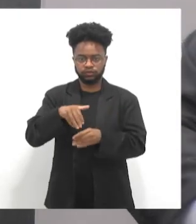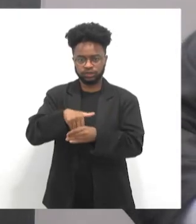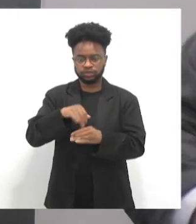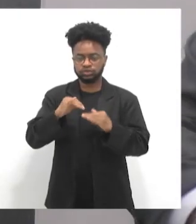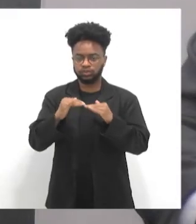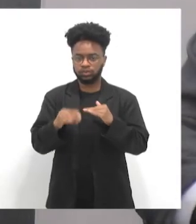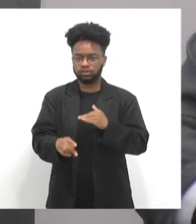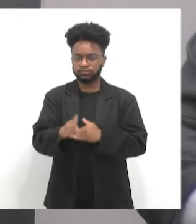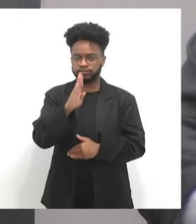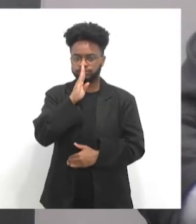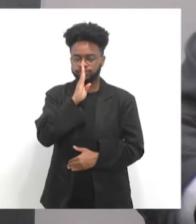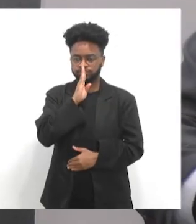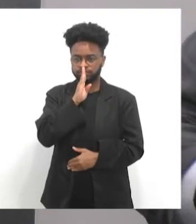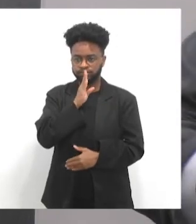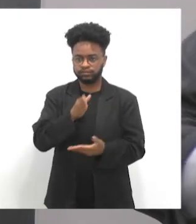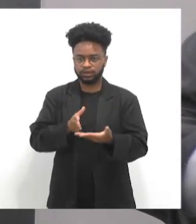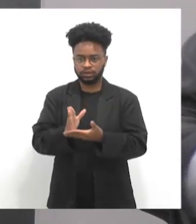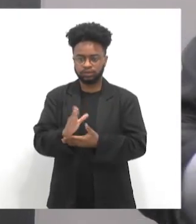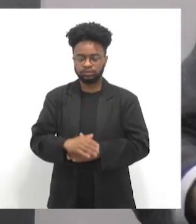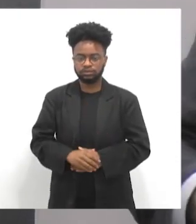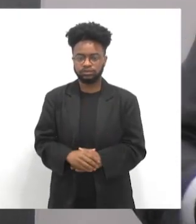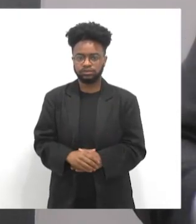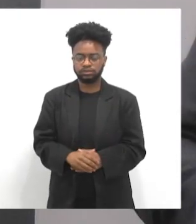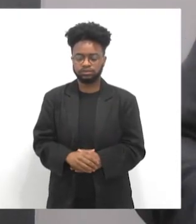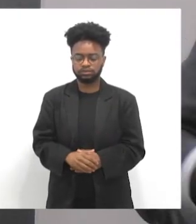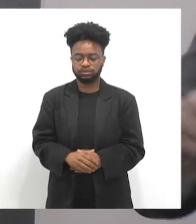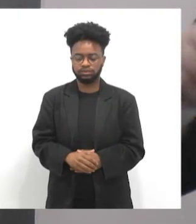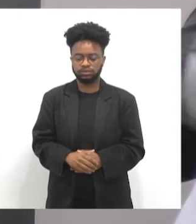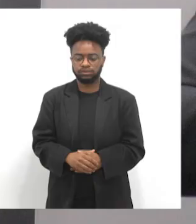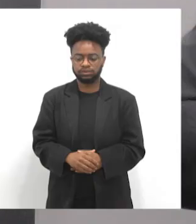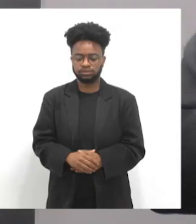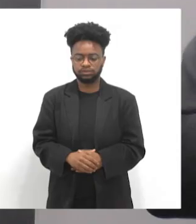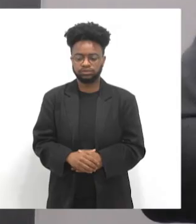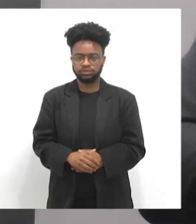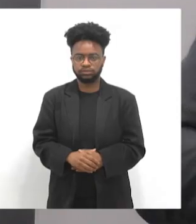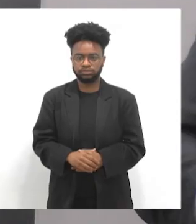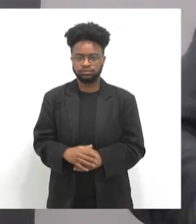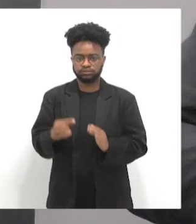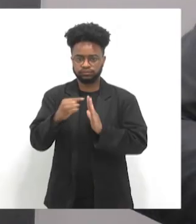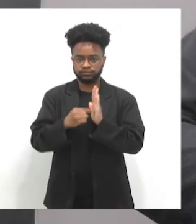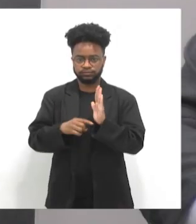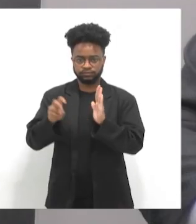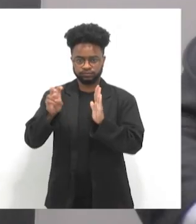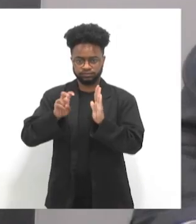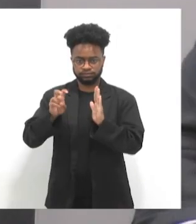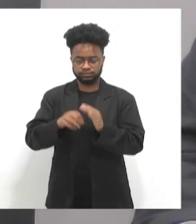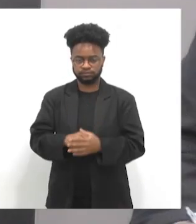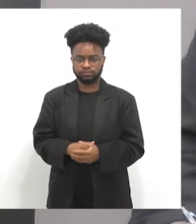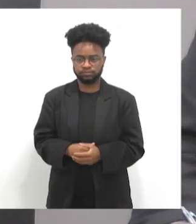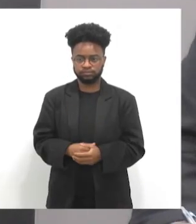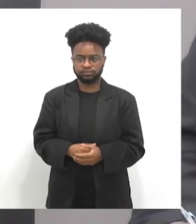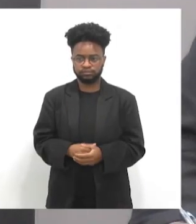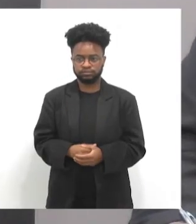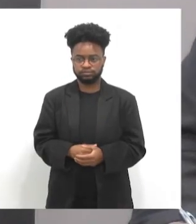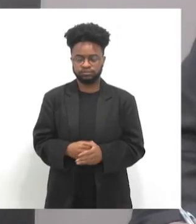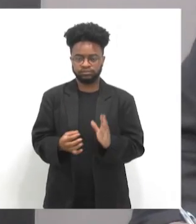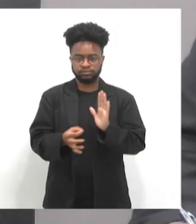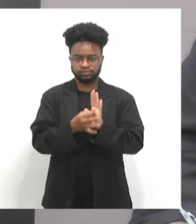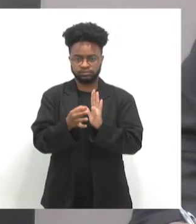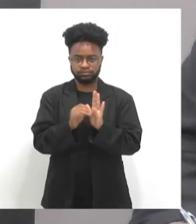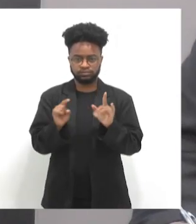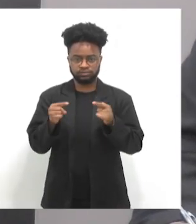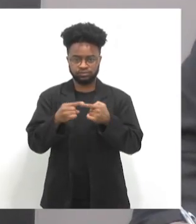aprovam permaneçam como estão. Aprovado. Item 5 da pauta são os pareceres